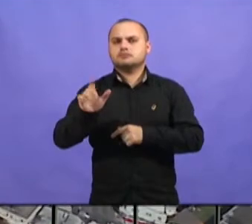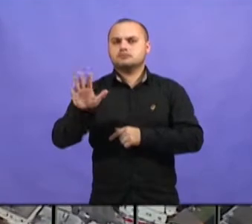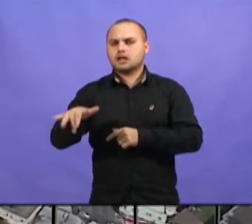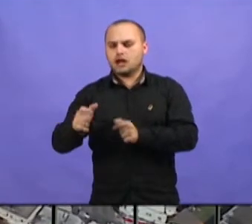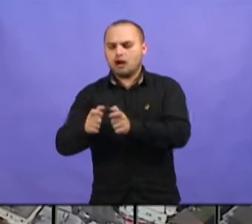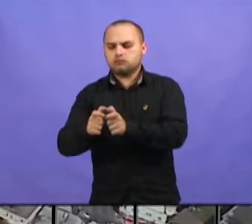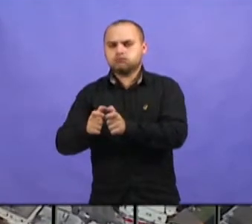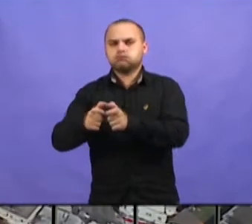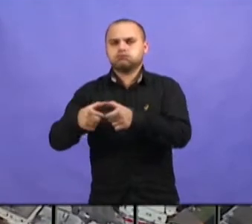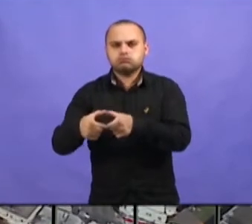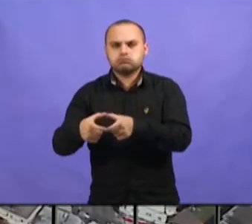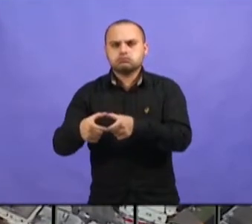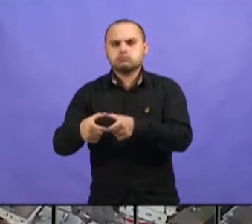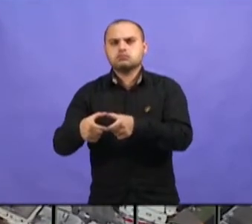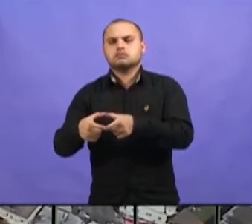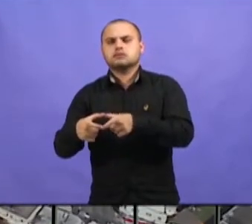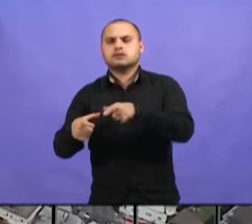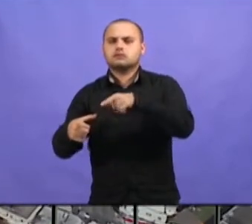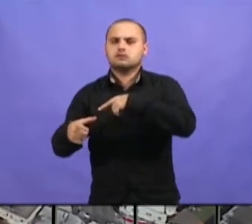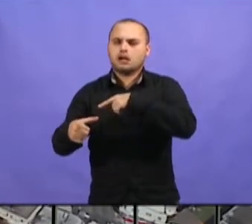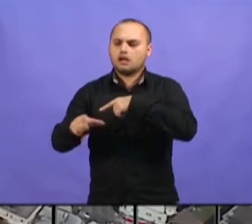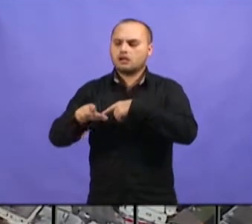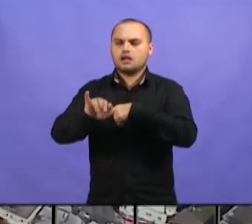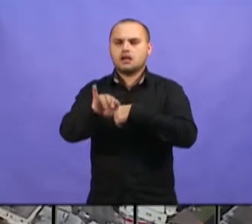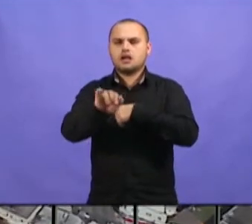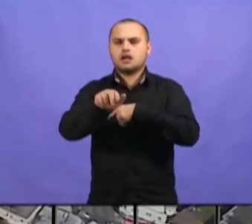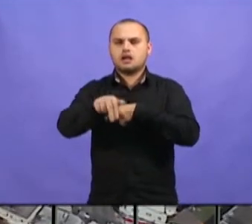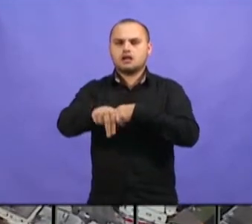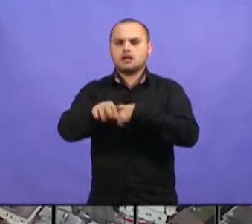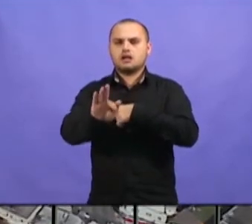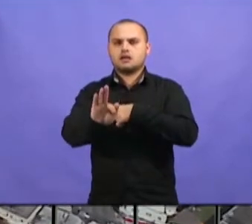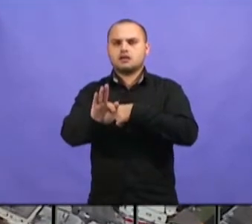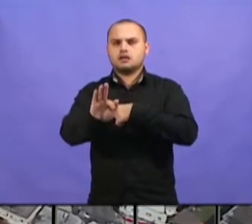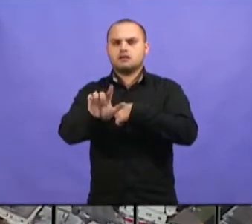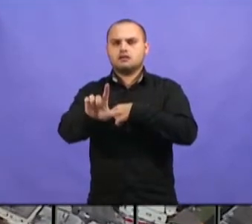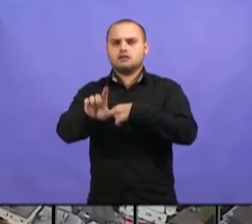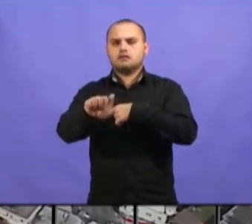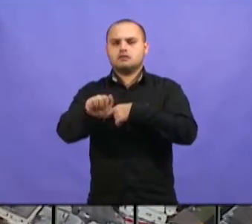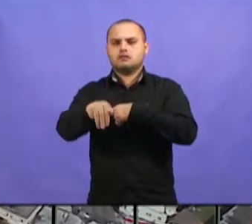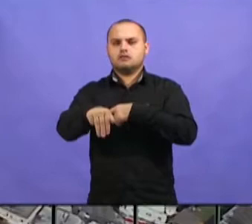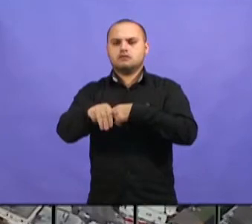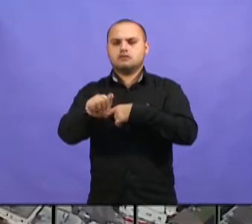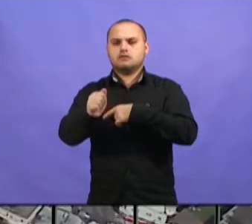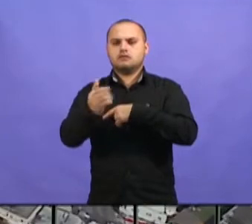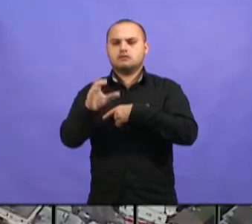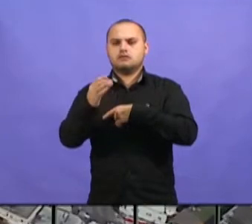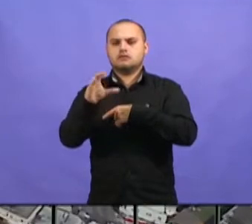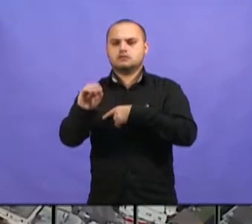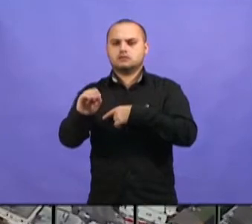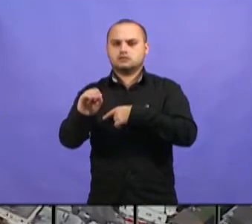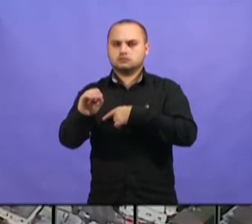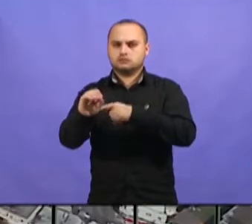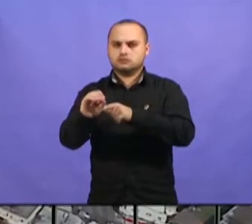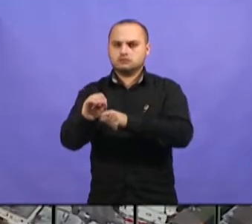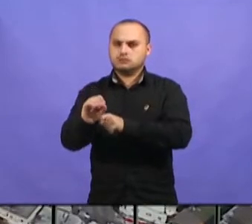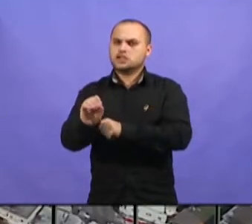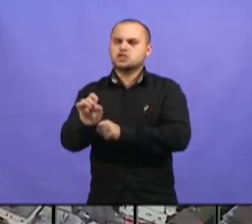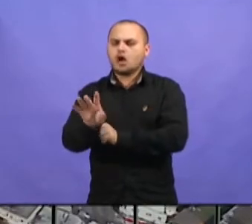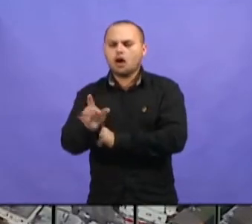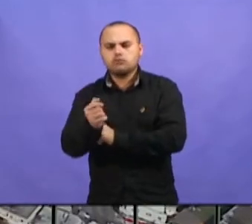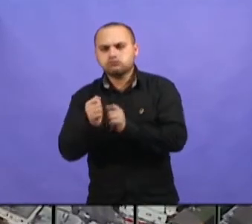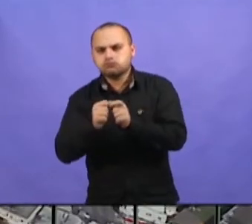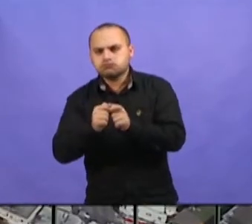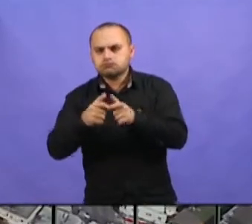inflamada, você está com uma inflamação da próstata, você está com a próstata somente aumentada. Não tem nenhum sinal